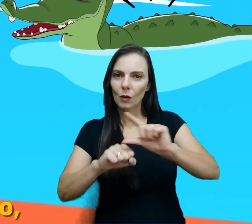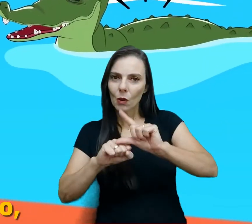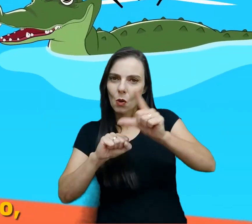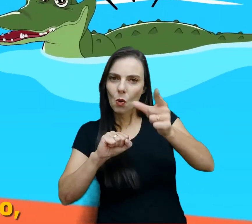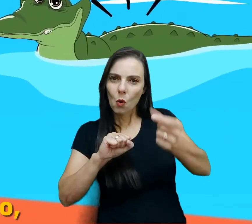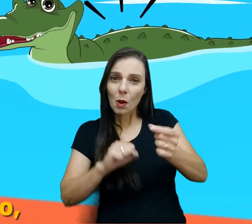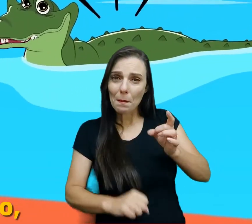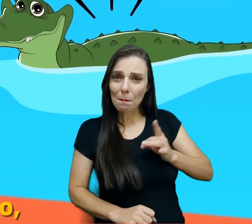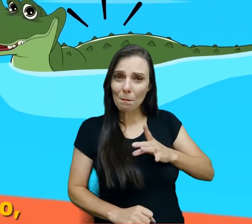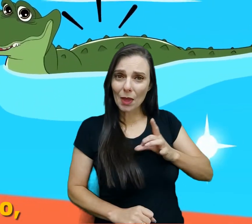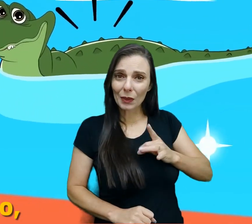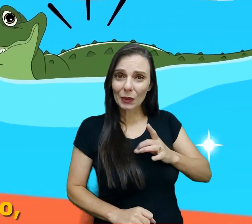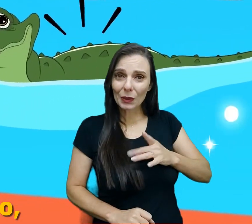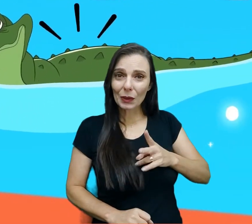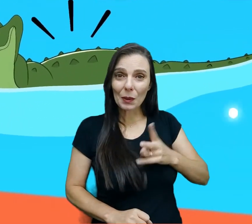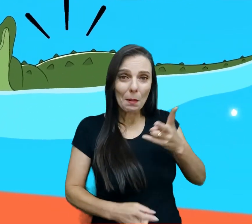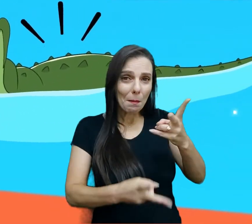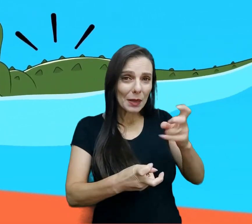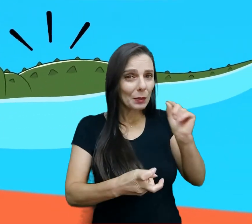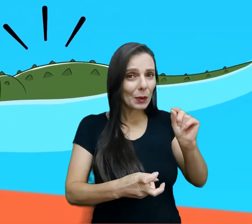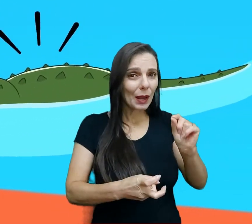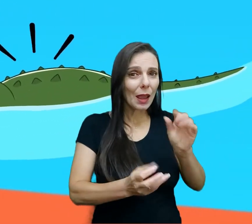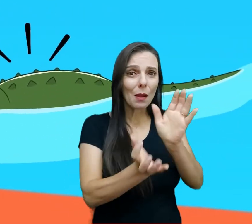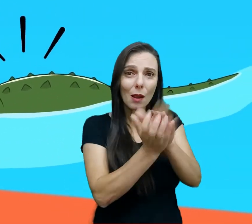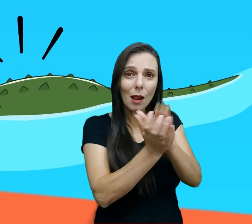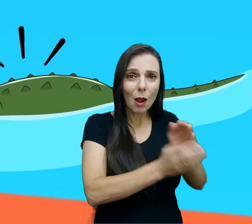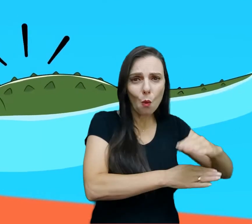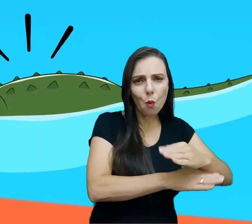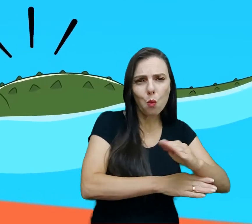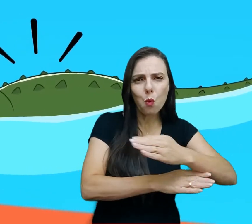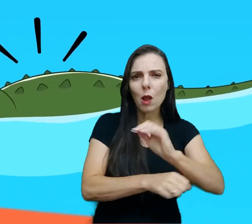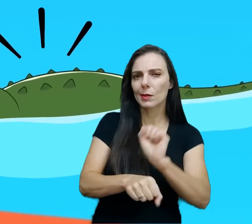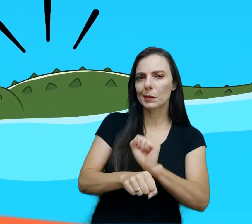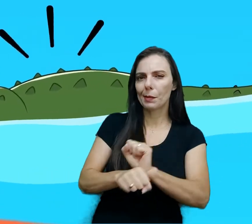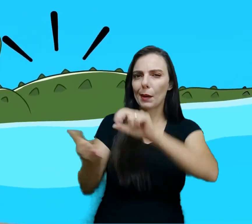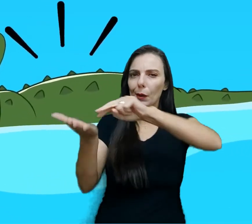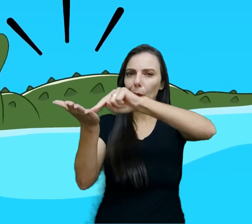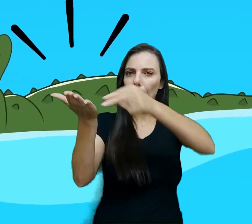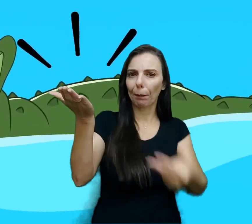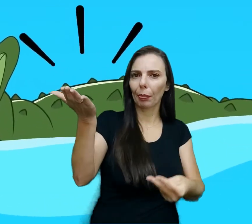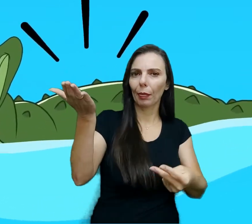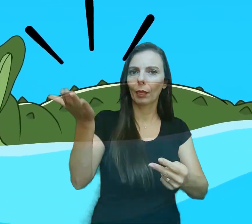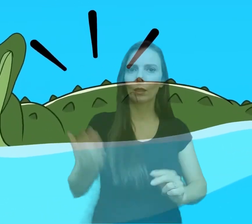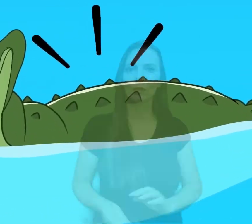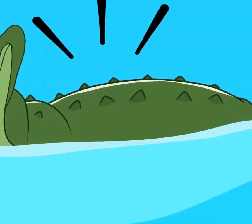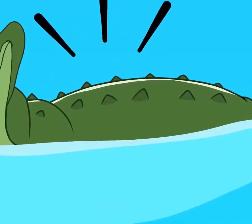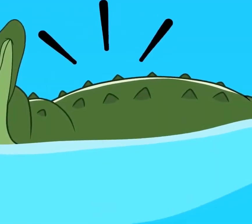E Hook, morrendo de medo, viu que o crocodilo só esperava ele cair na água.